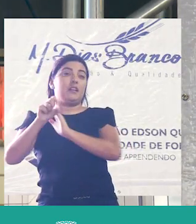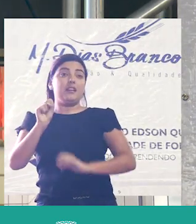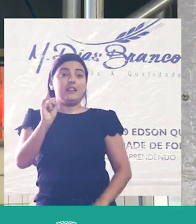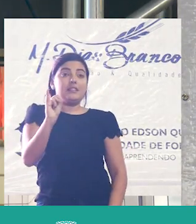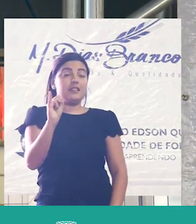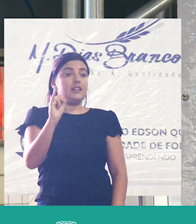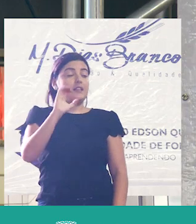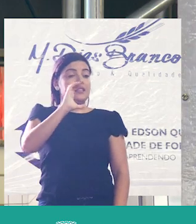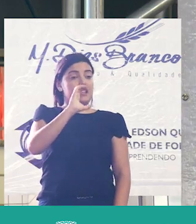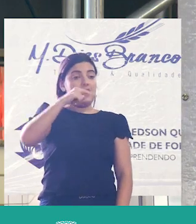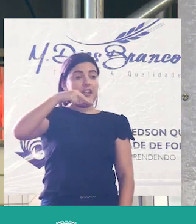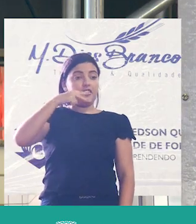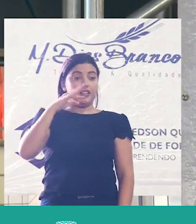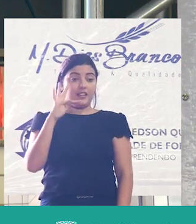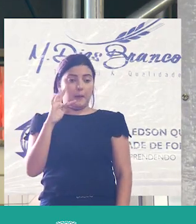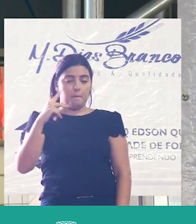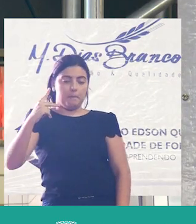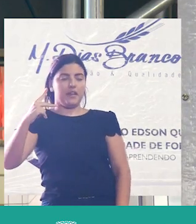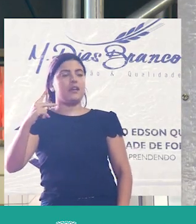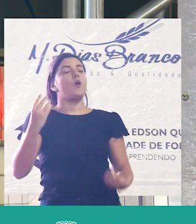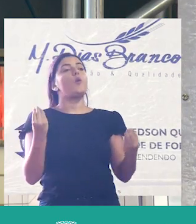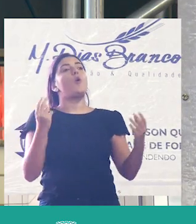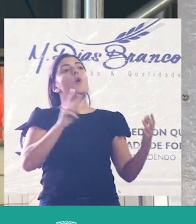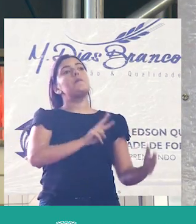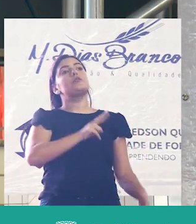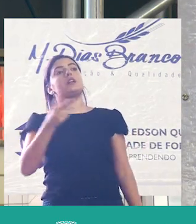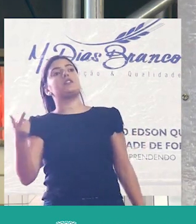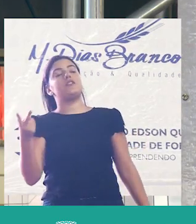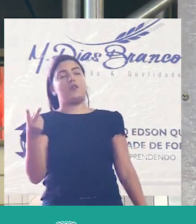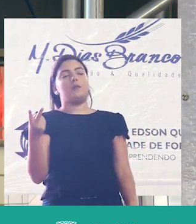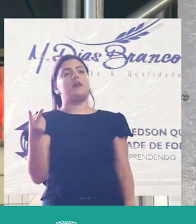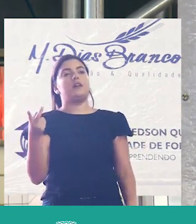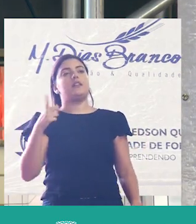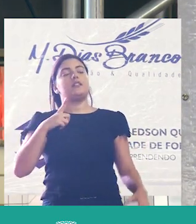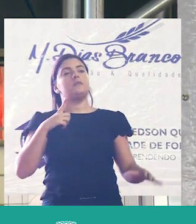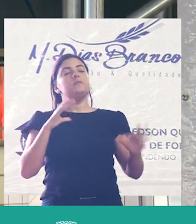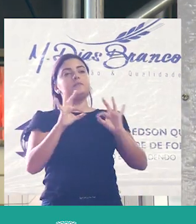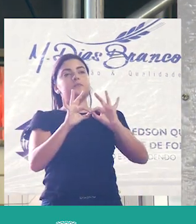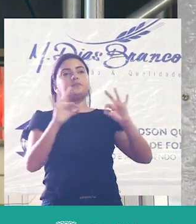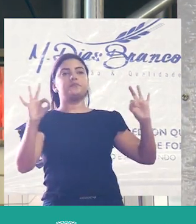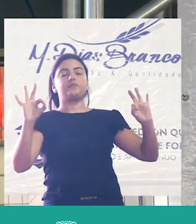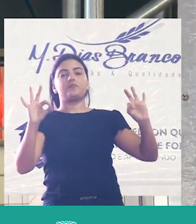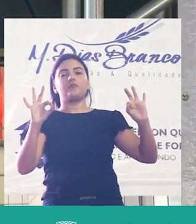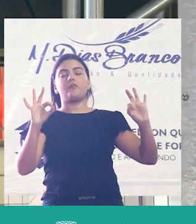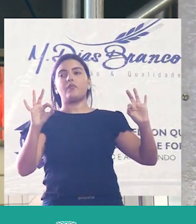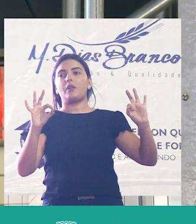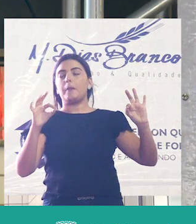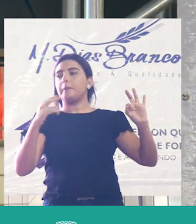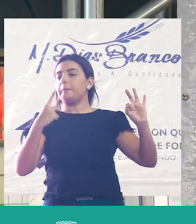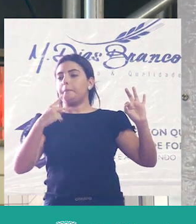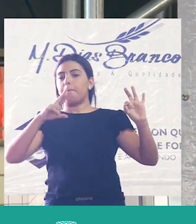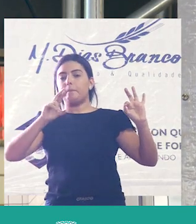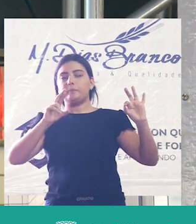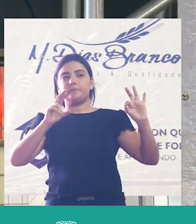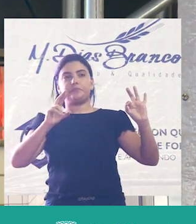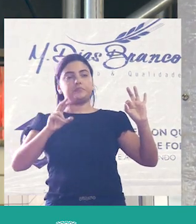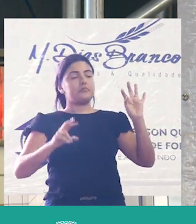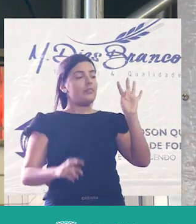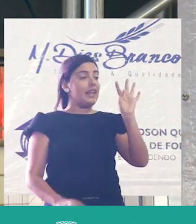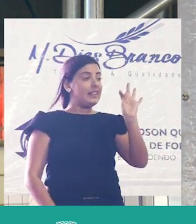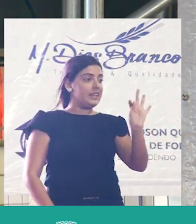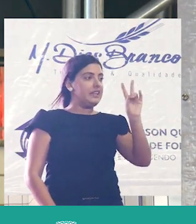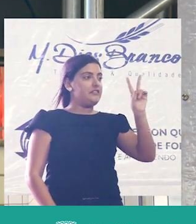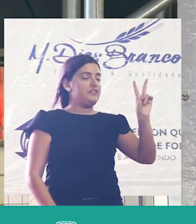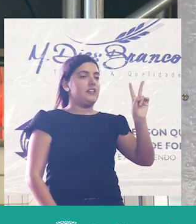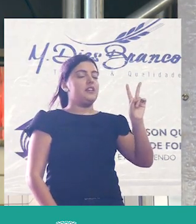na CNTP, para transformar mol em volume, você pode usar uma equação conhecida como equação de Clapeyron, PV igual a